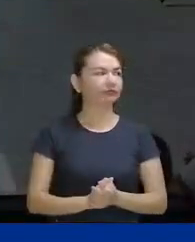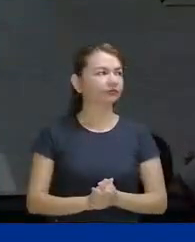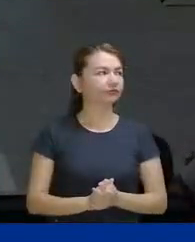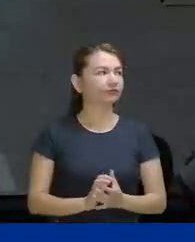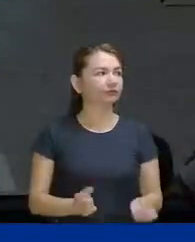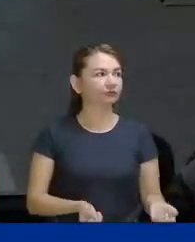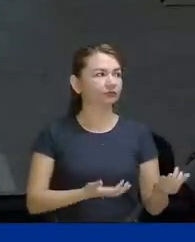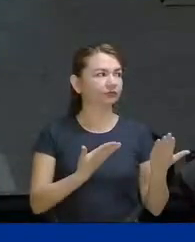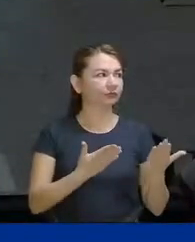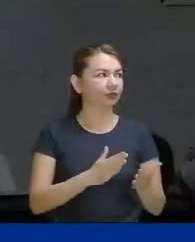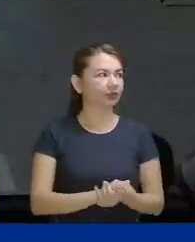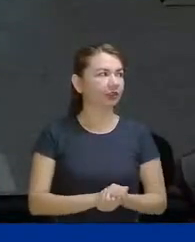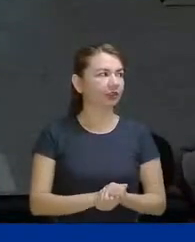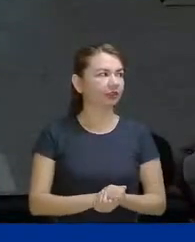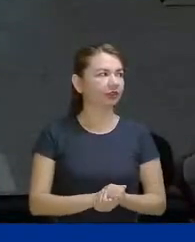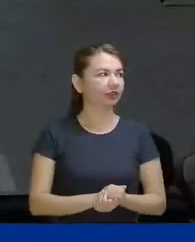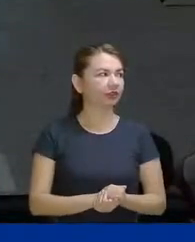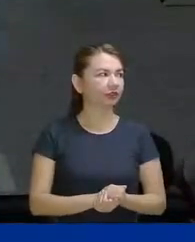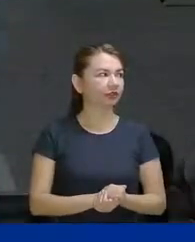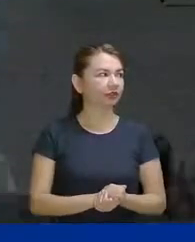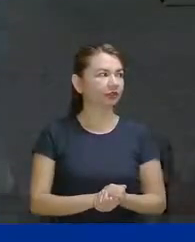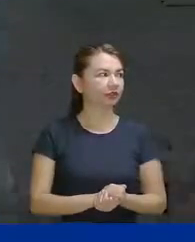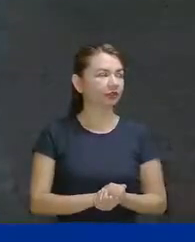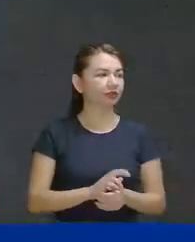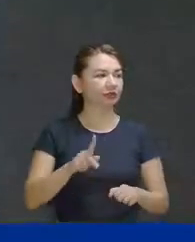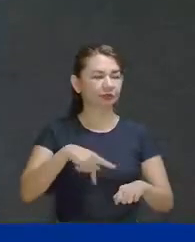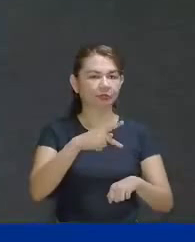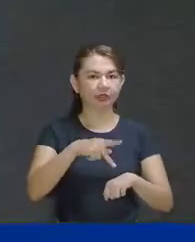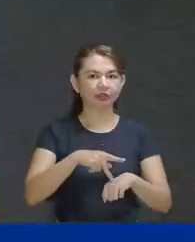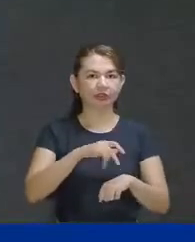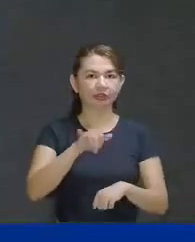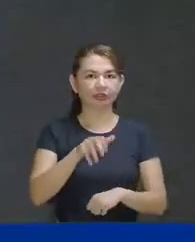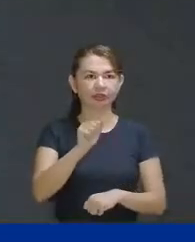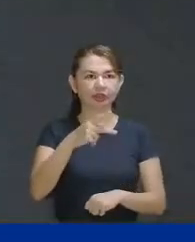no Mundial do Japão.